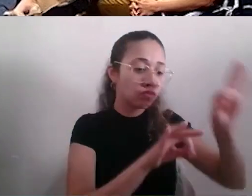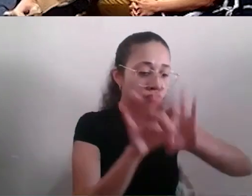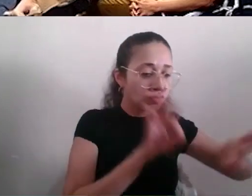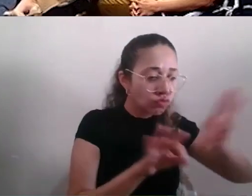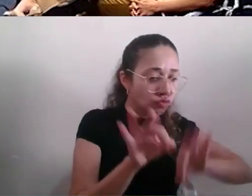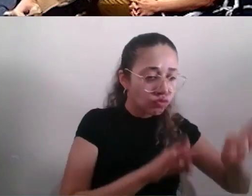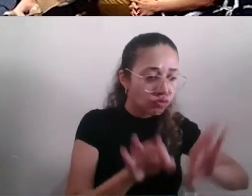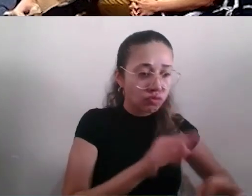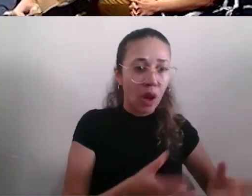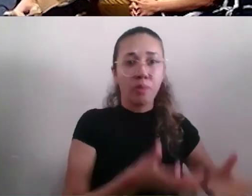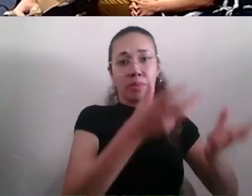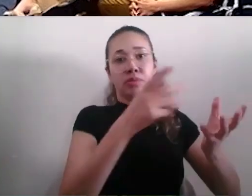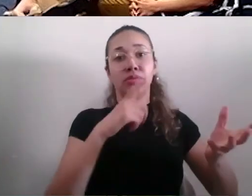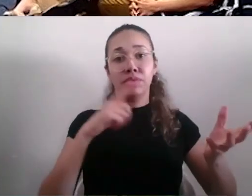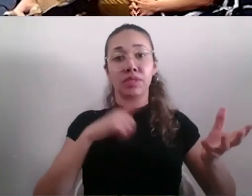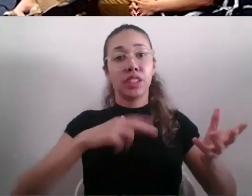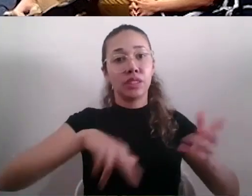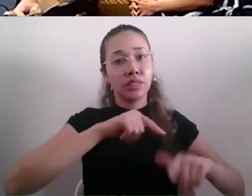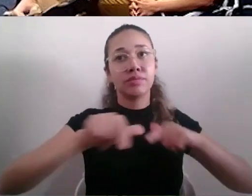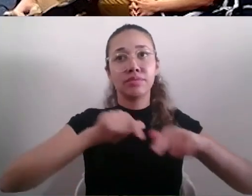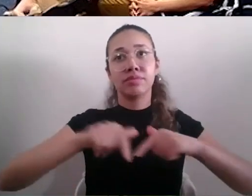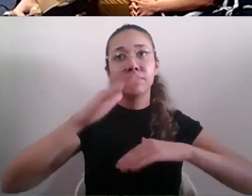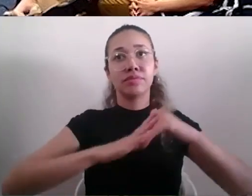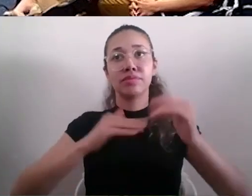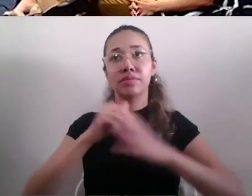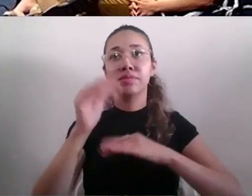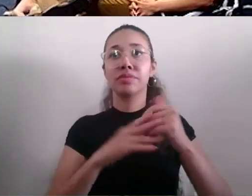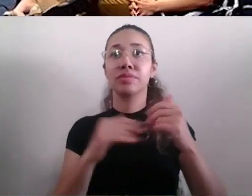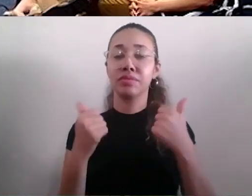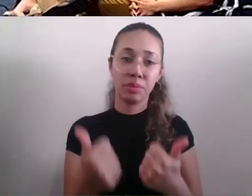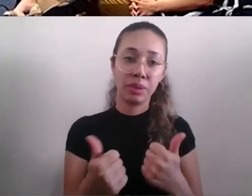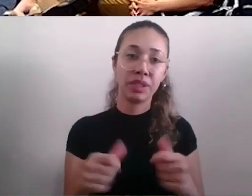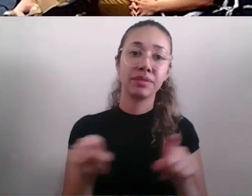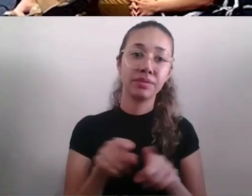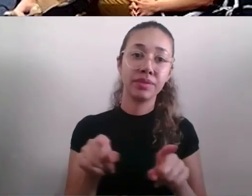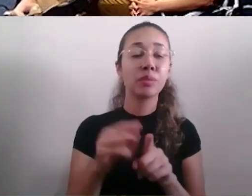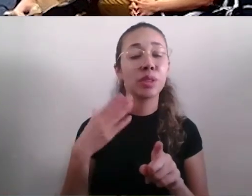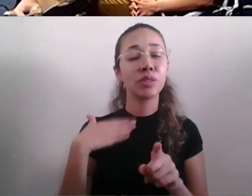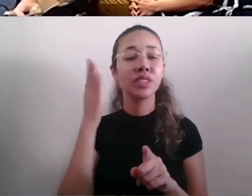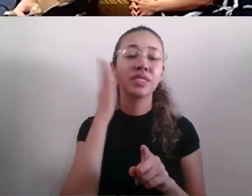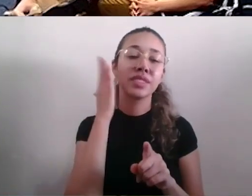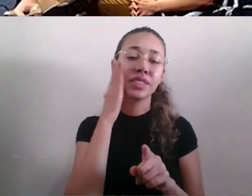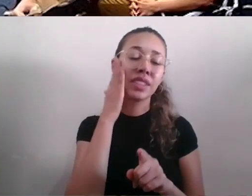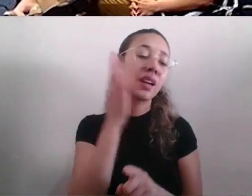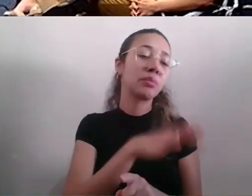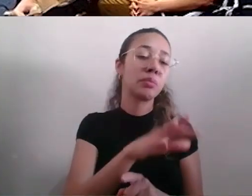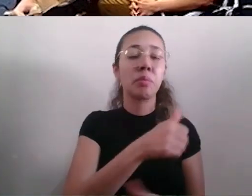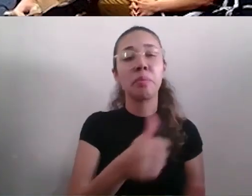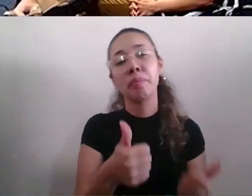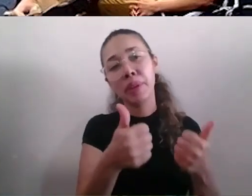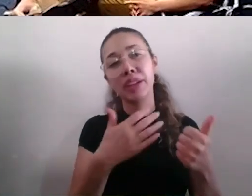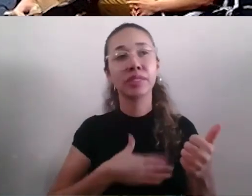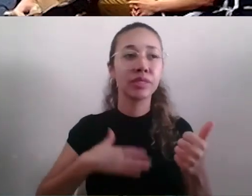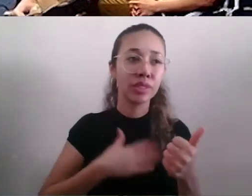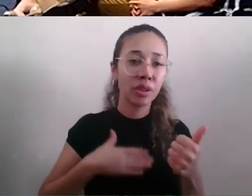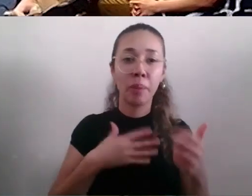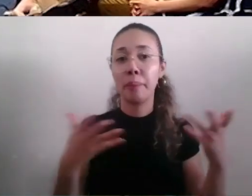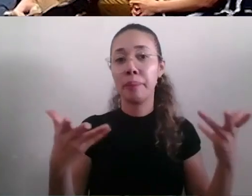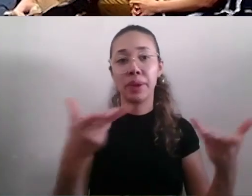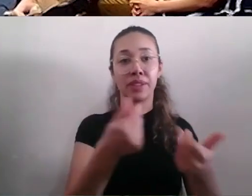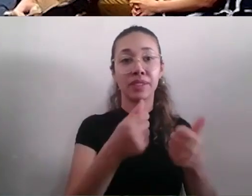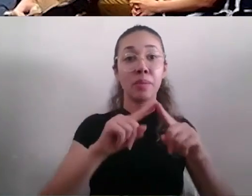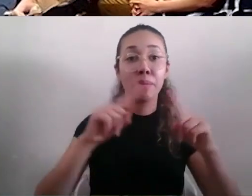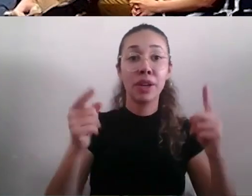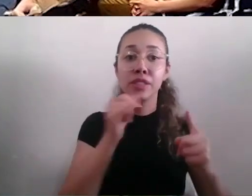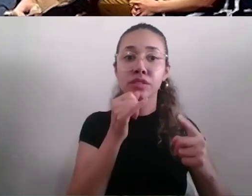realmente uma equipe incrível, um pessoal muito bom. Então, essa parte eu já sabia, e é excelente, é muito gratificante, é maravilhoso. Mas essa abertura de